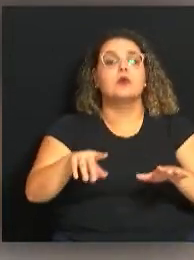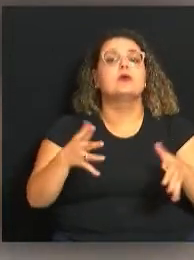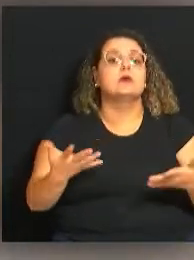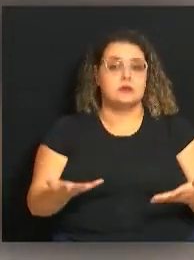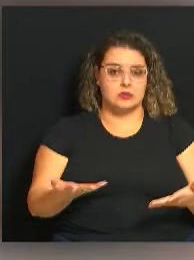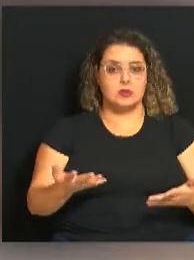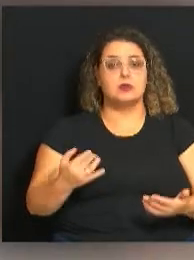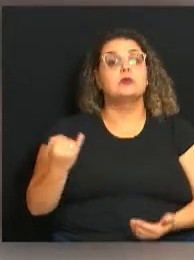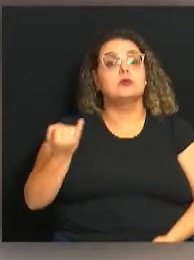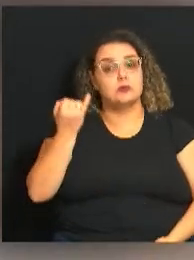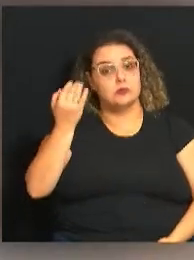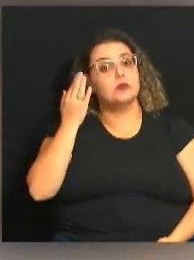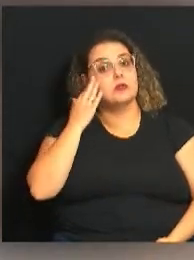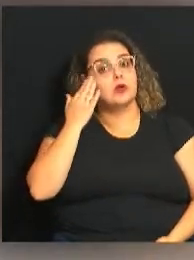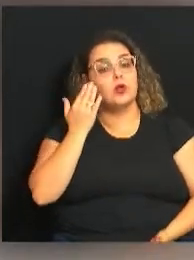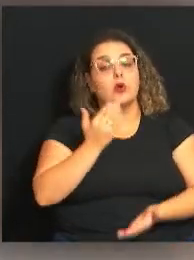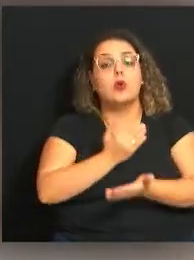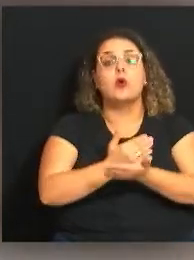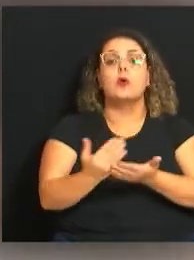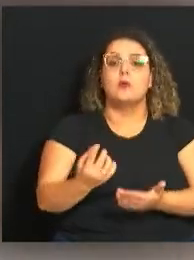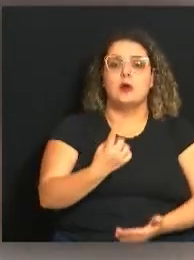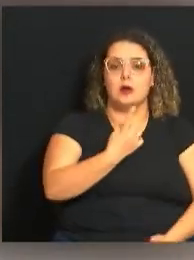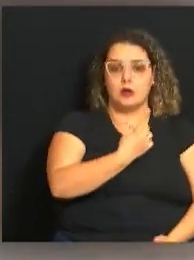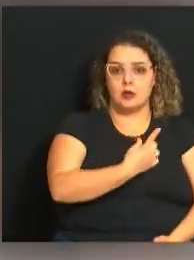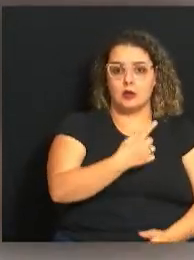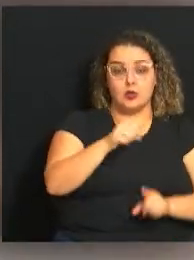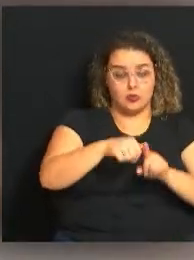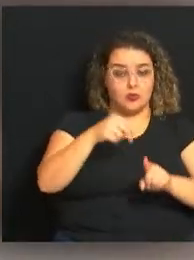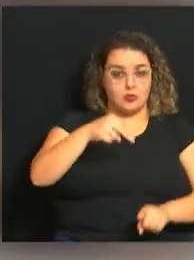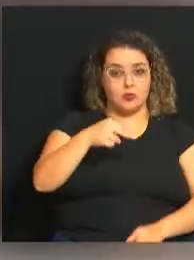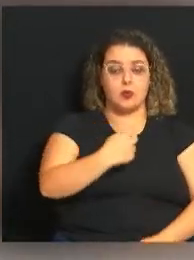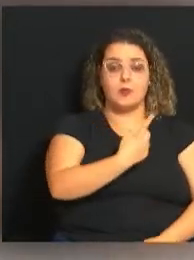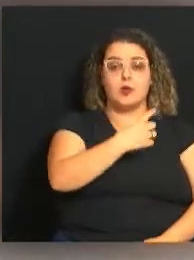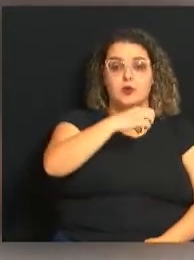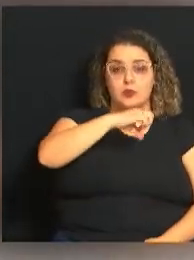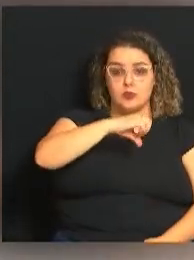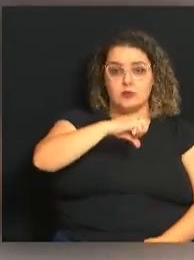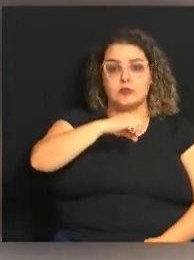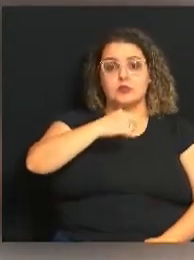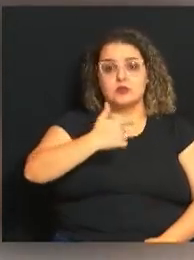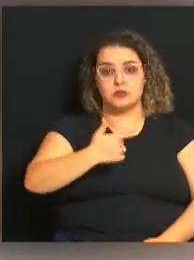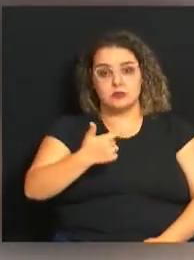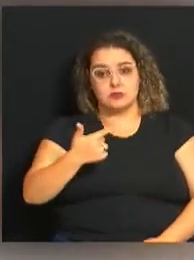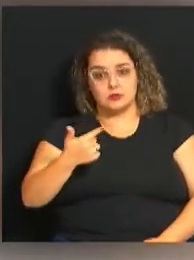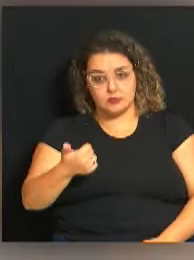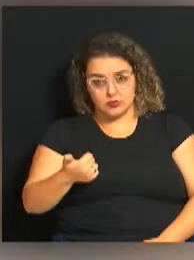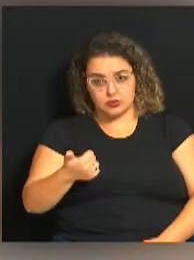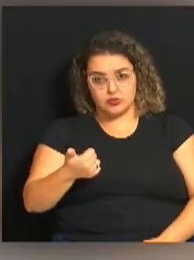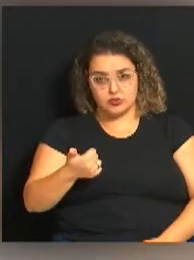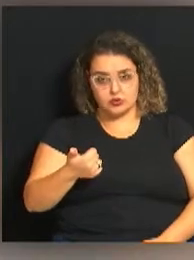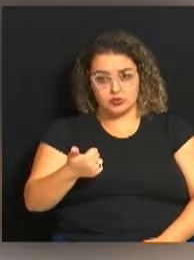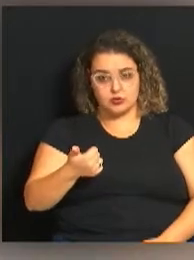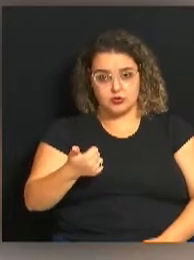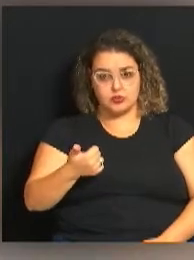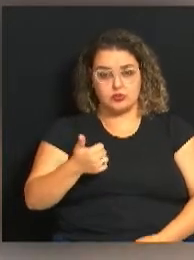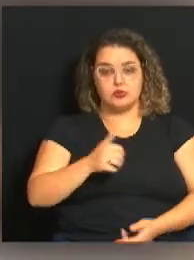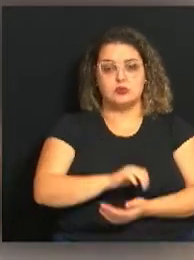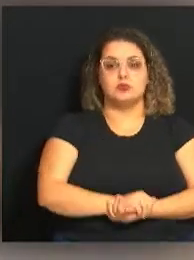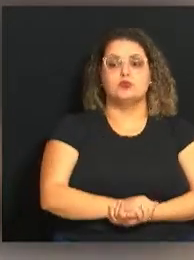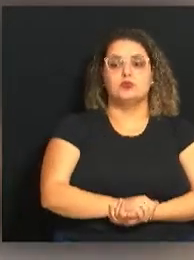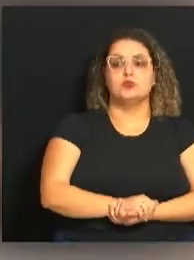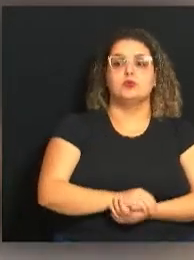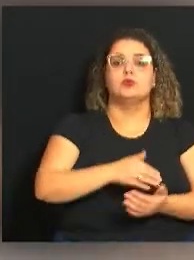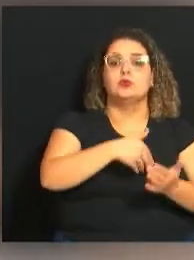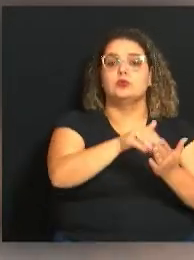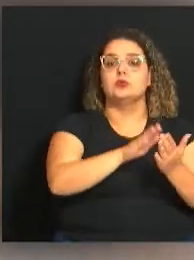sabermos que tudo começou em novembro de 1921, quando o pintor de Cavalcante chegou a